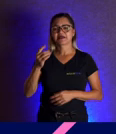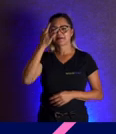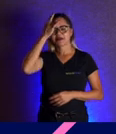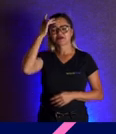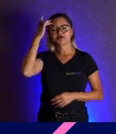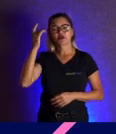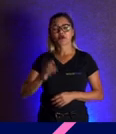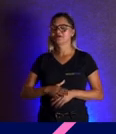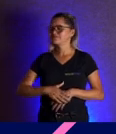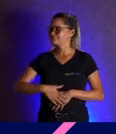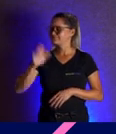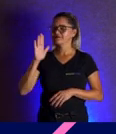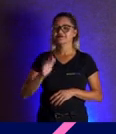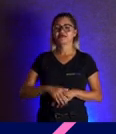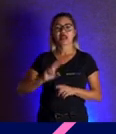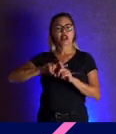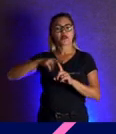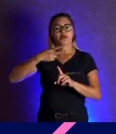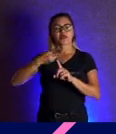falei, tem umas